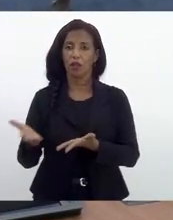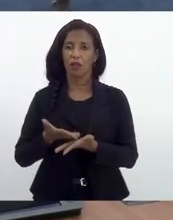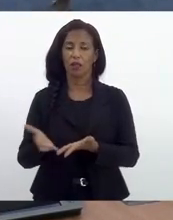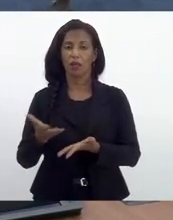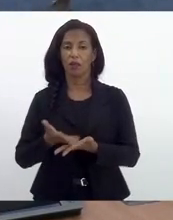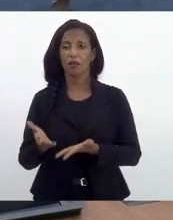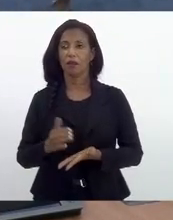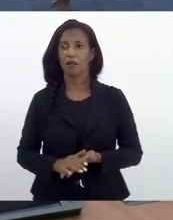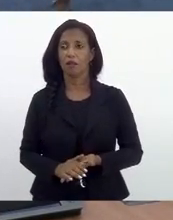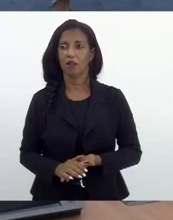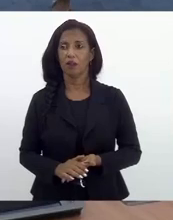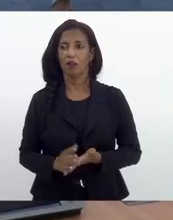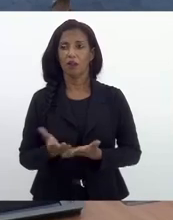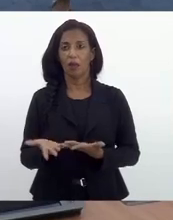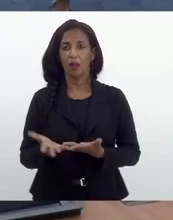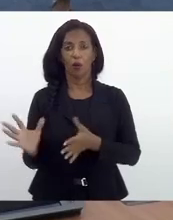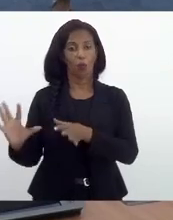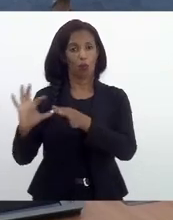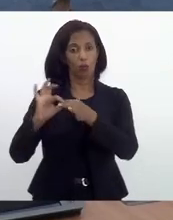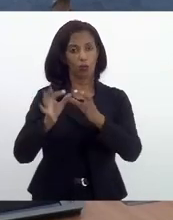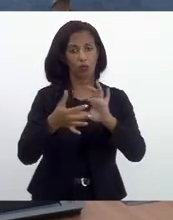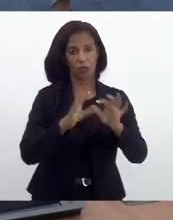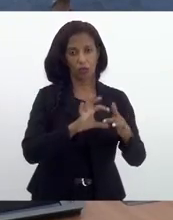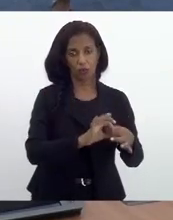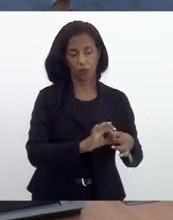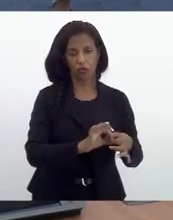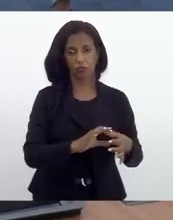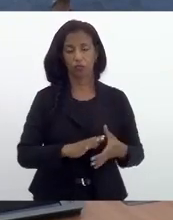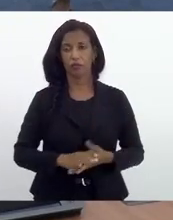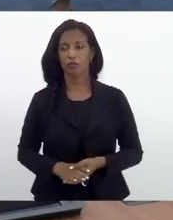o contexto repito